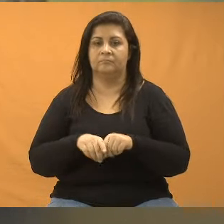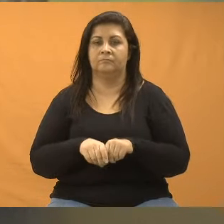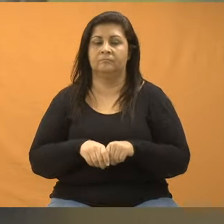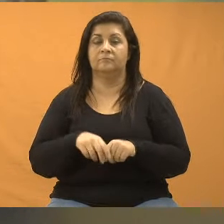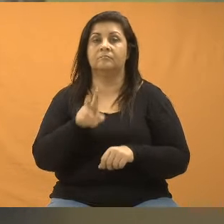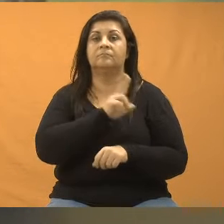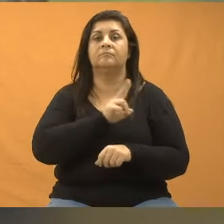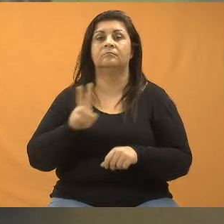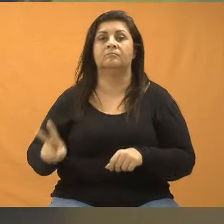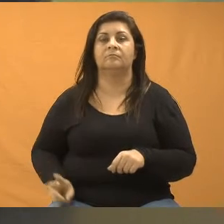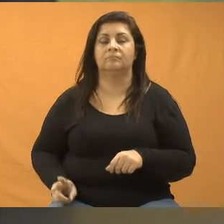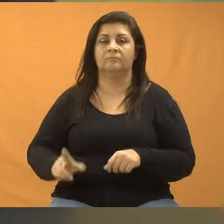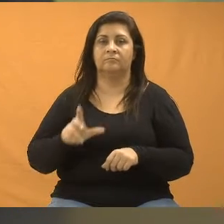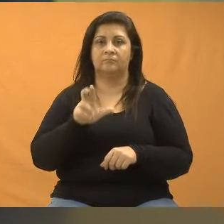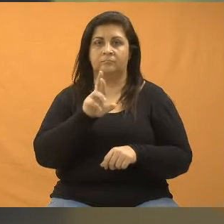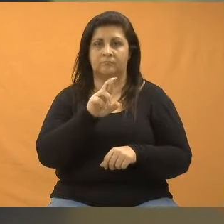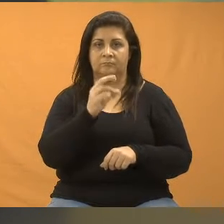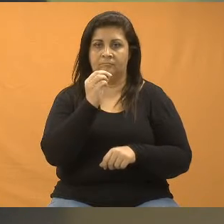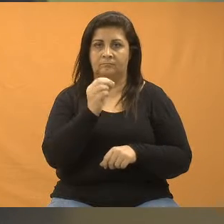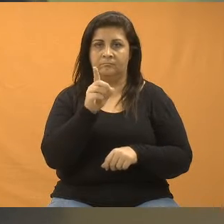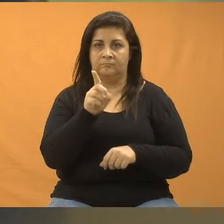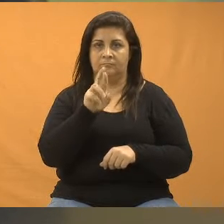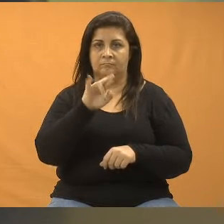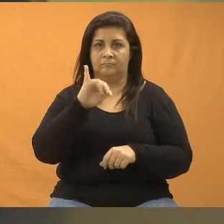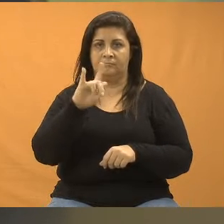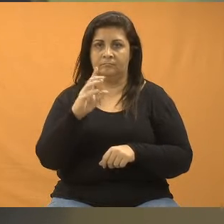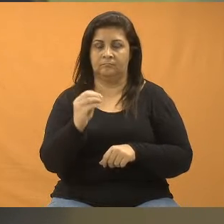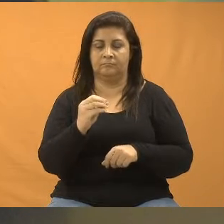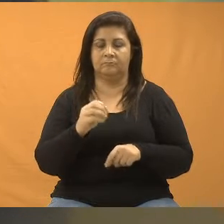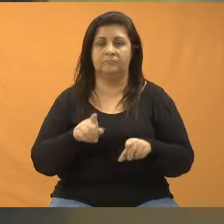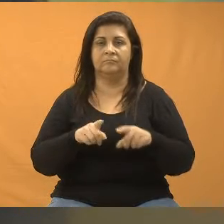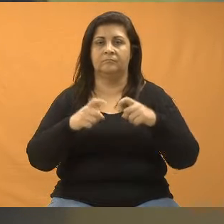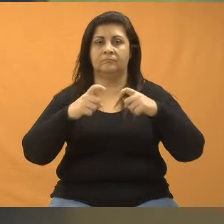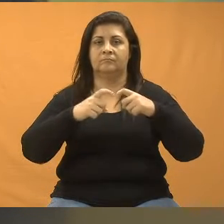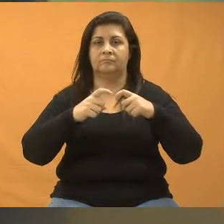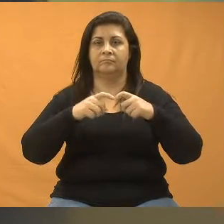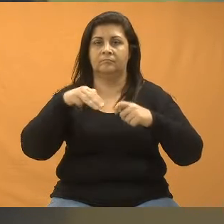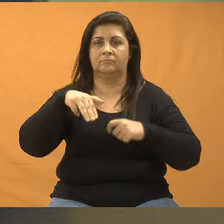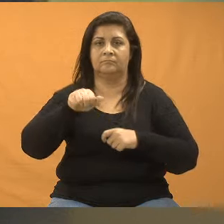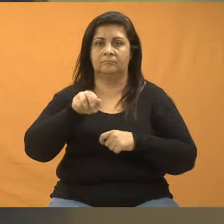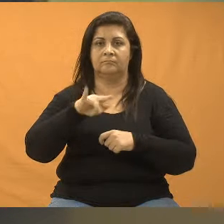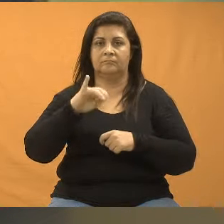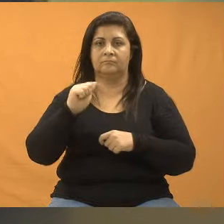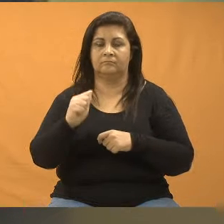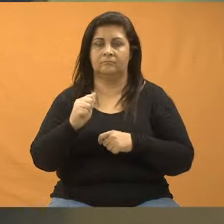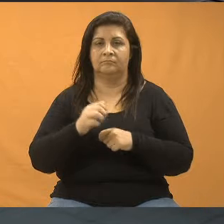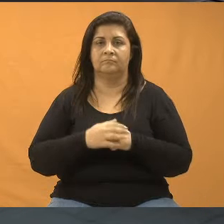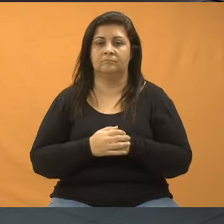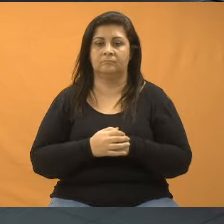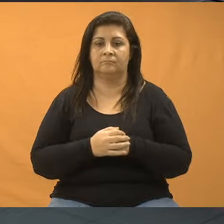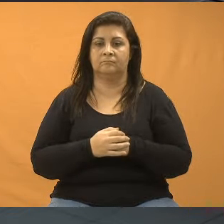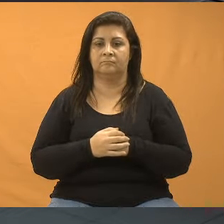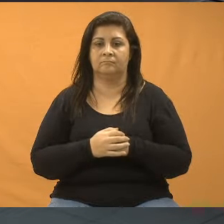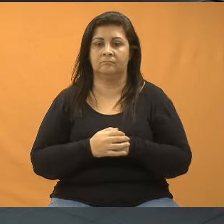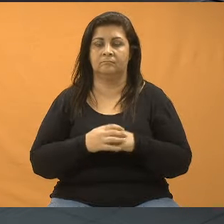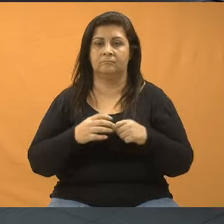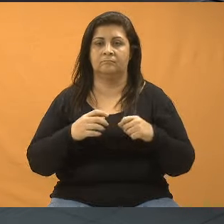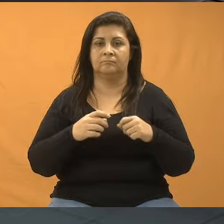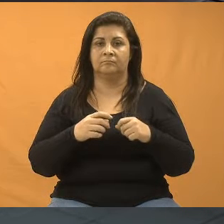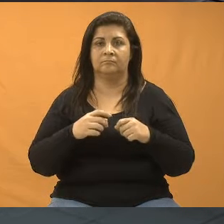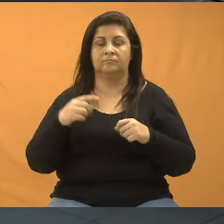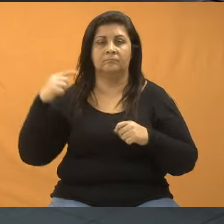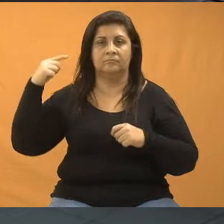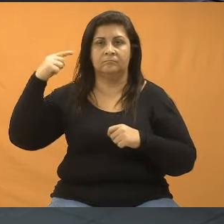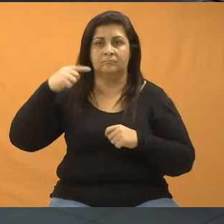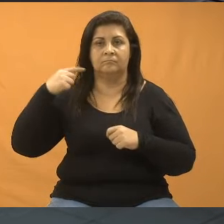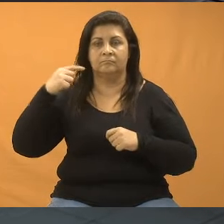pelos vereadores Dr. Rodrigo Salomão, presidente, doutora Márcia Santos, relatora, e o Dr. Luiz Flávio, que é